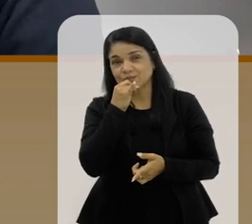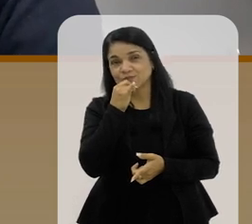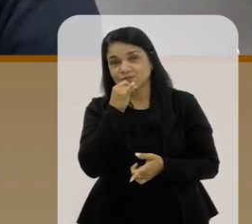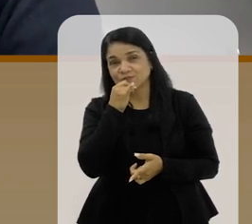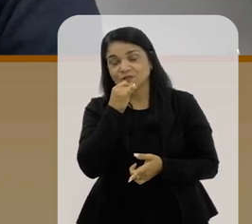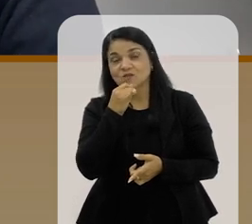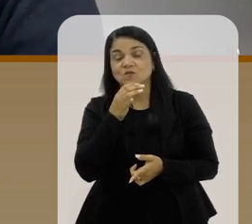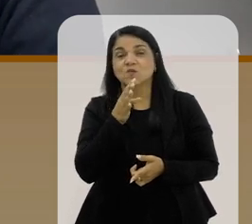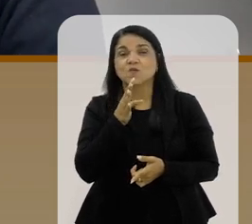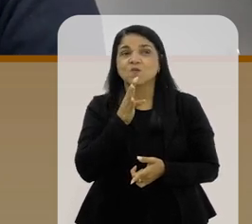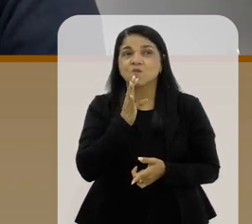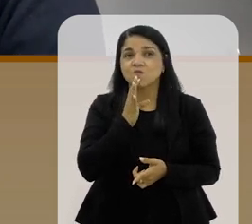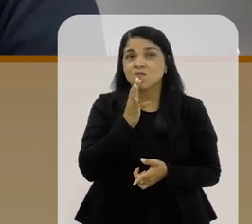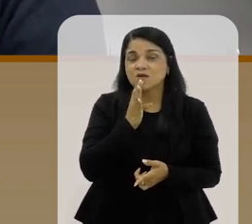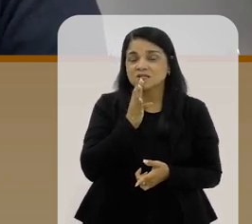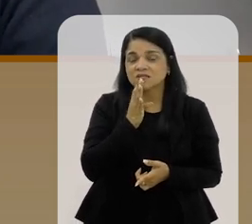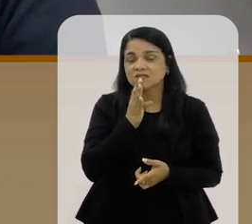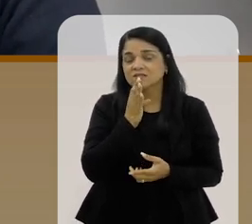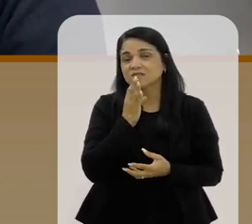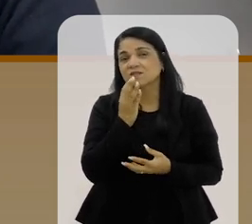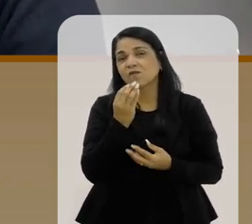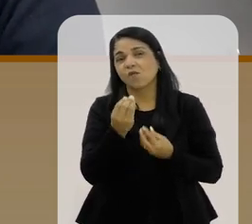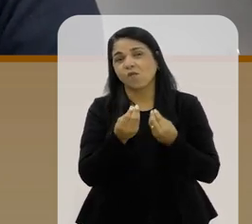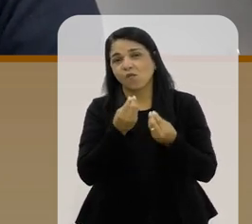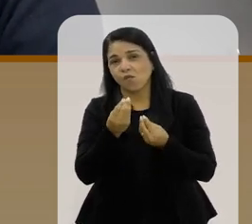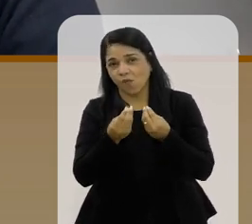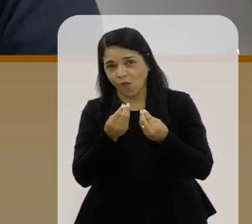Isso gera certas coisas que são conhecidas como